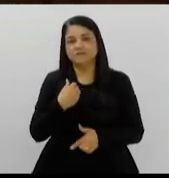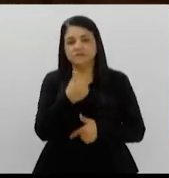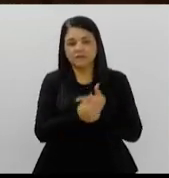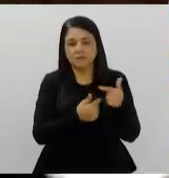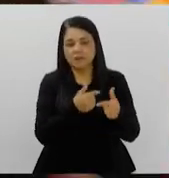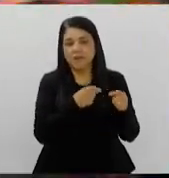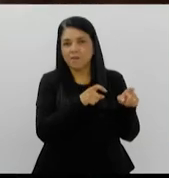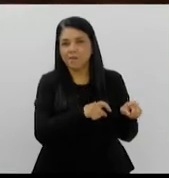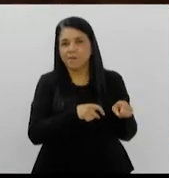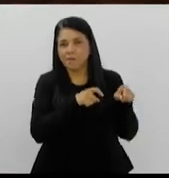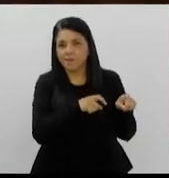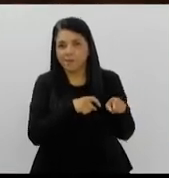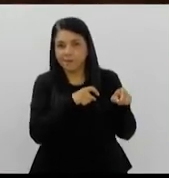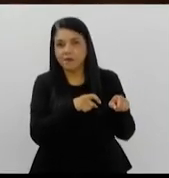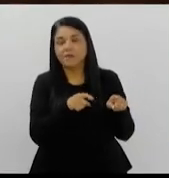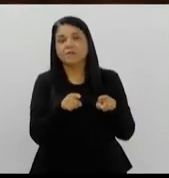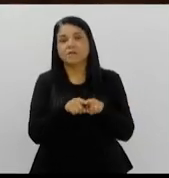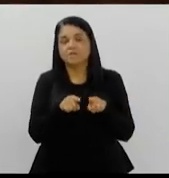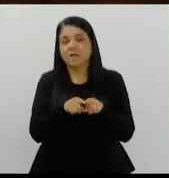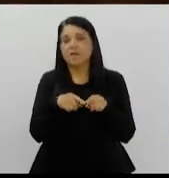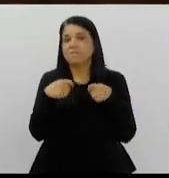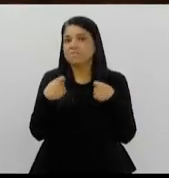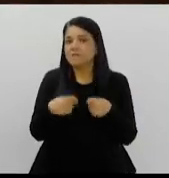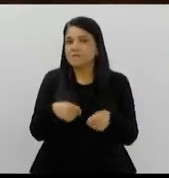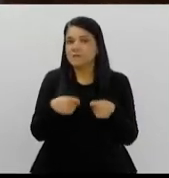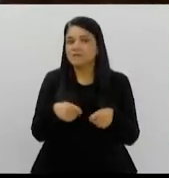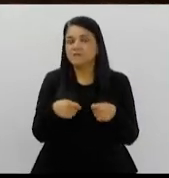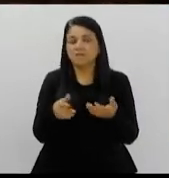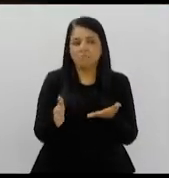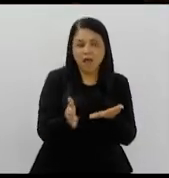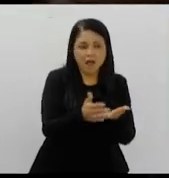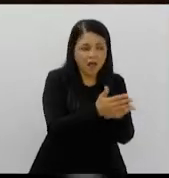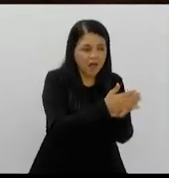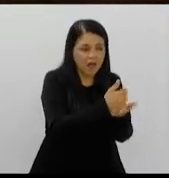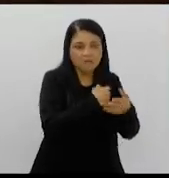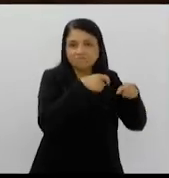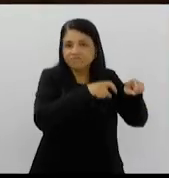mas também de quem depende dos frutos de quem vive